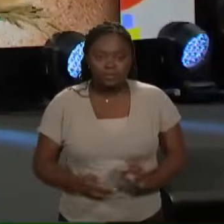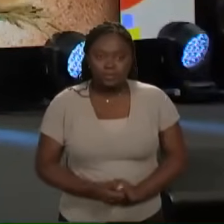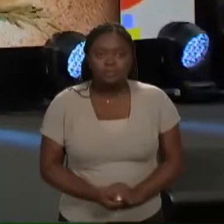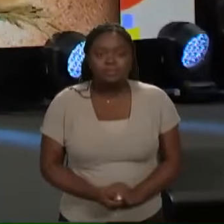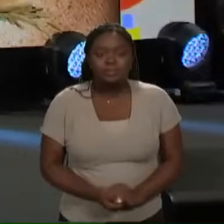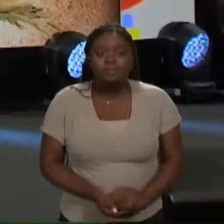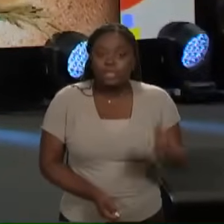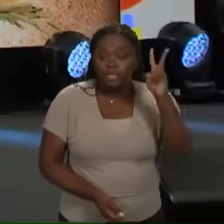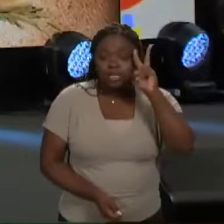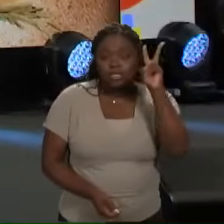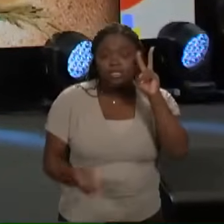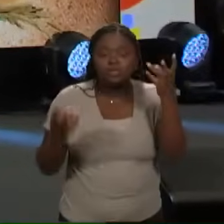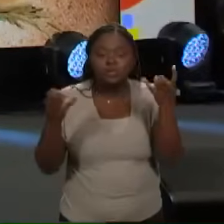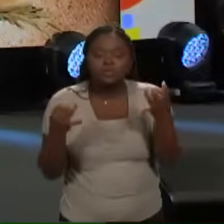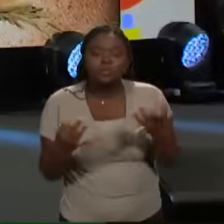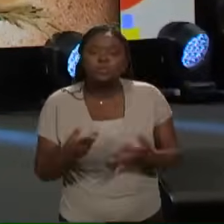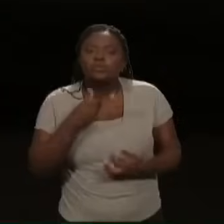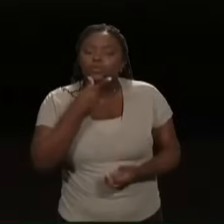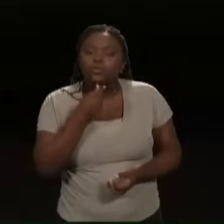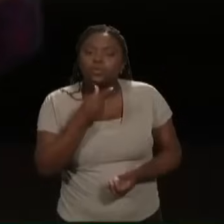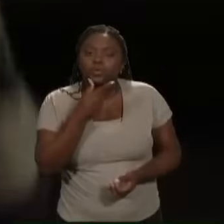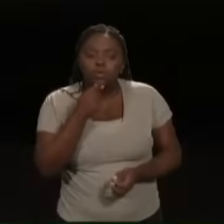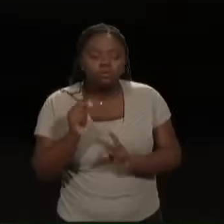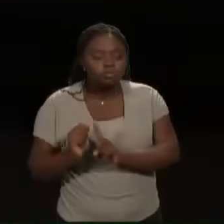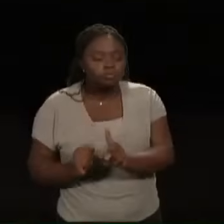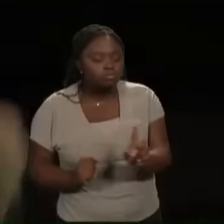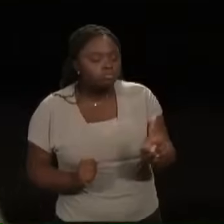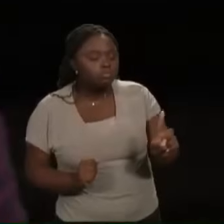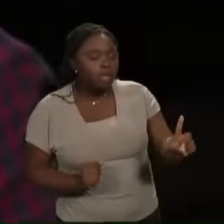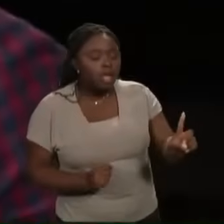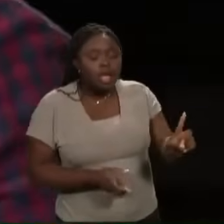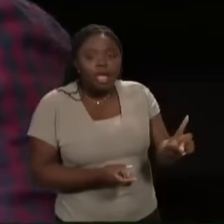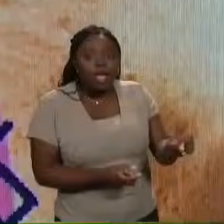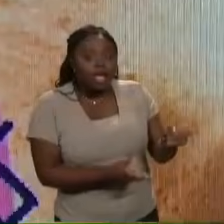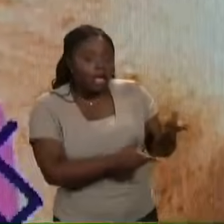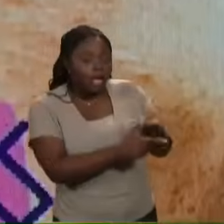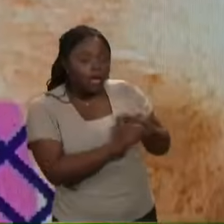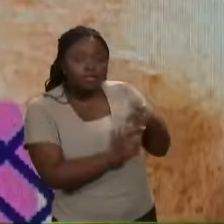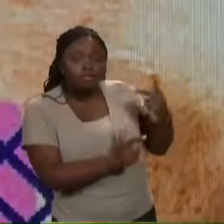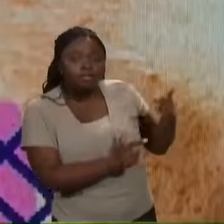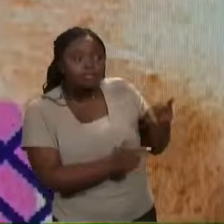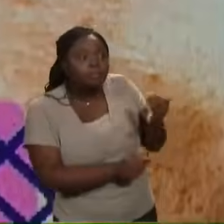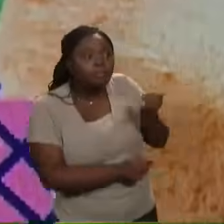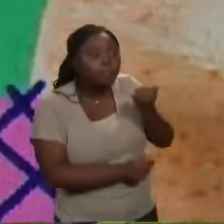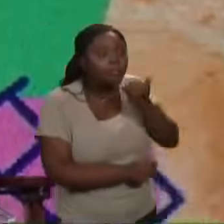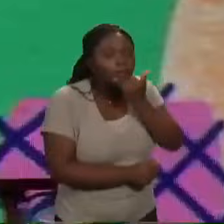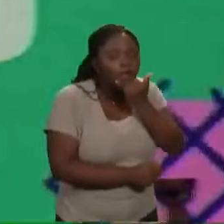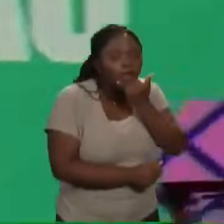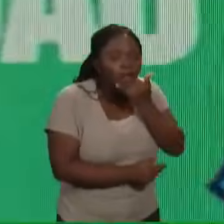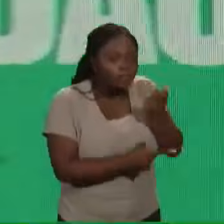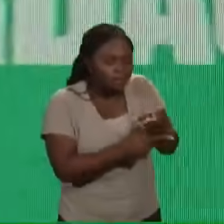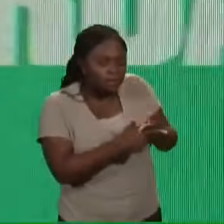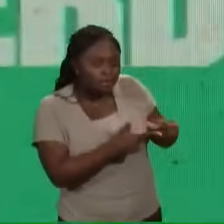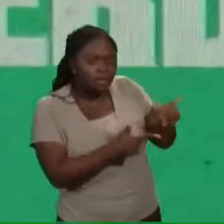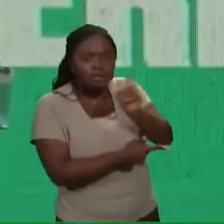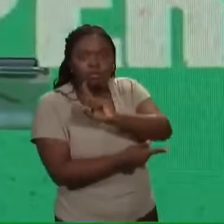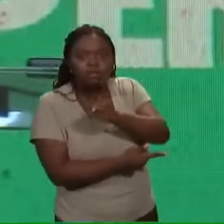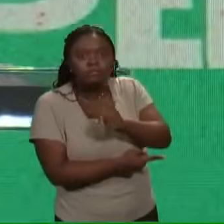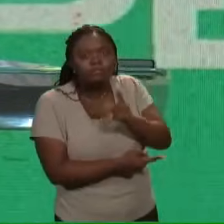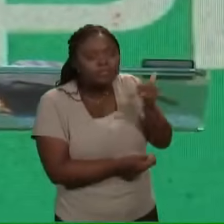E a história nos diz que esse homem saiu com a dívida perdoada, gente. Não é parcelada, não.